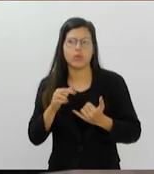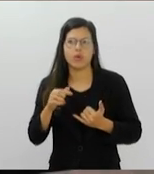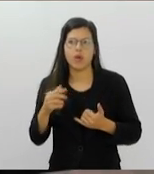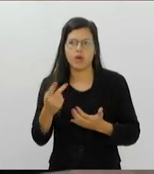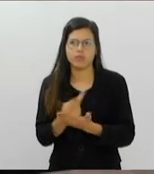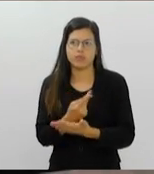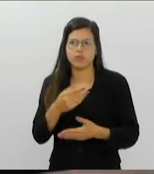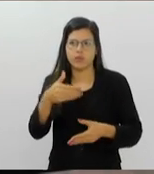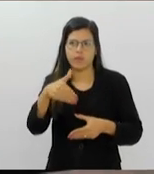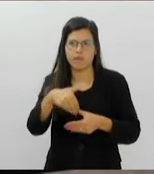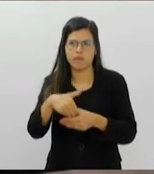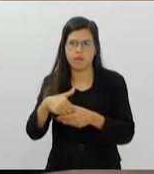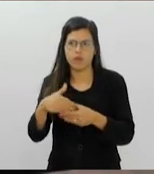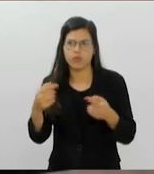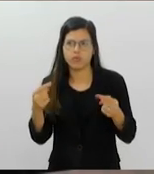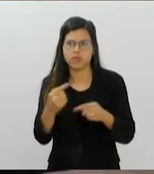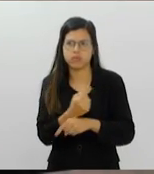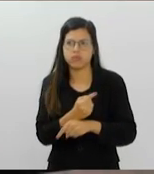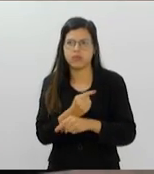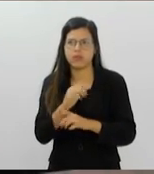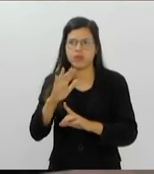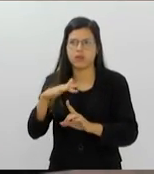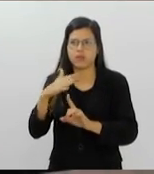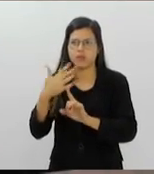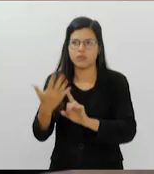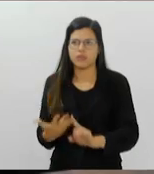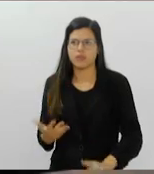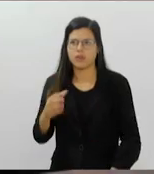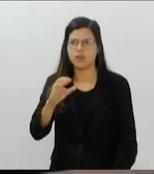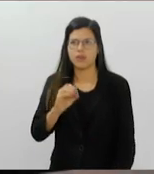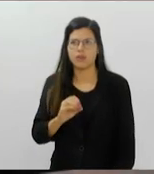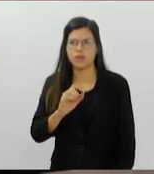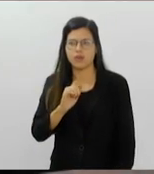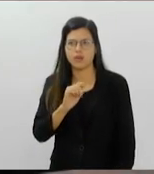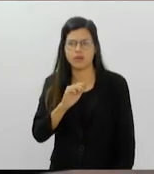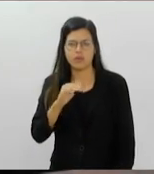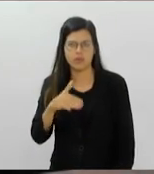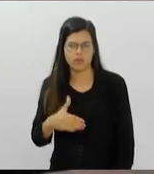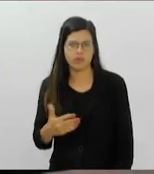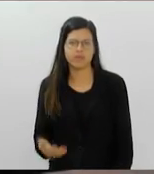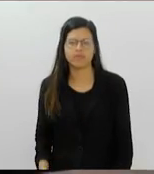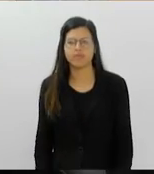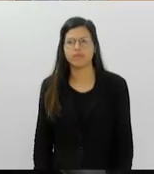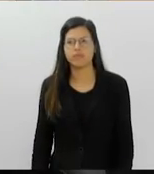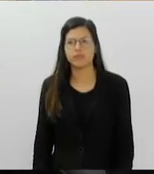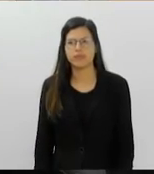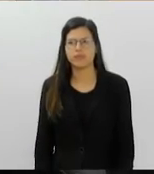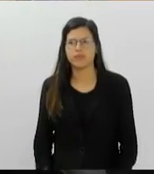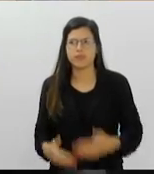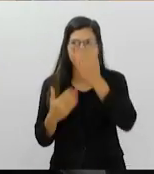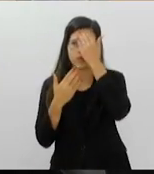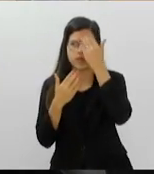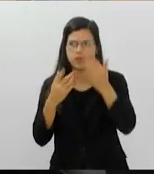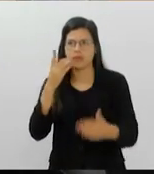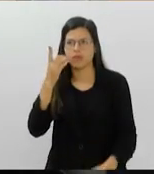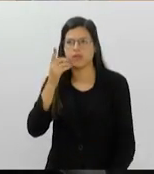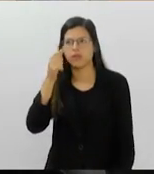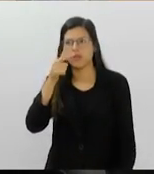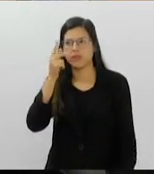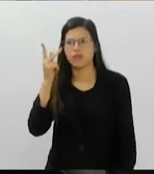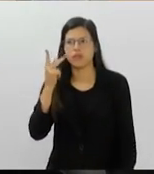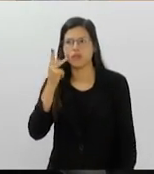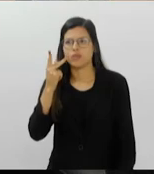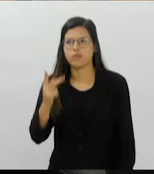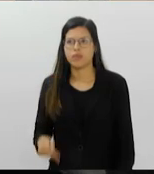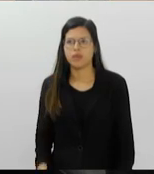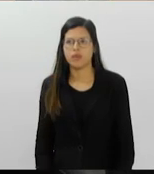votos contrários, eu vou saudar Ogum. Ogunhê. Muito obrigado, deputado Luiz Paulo. Em regime de urgência,